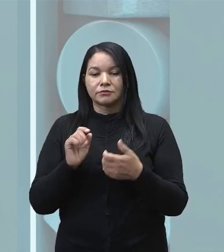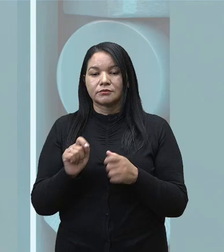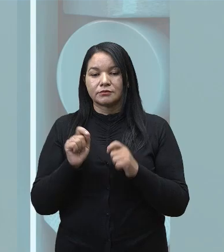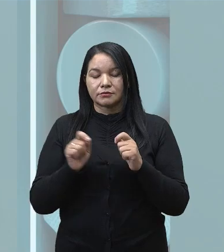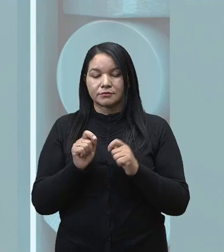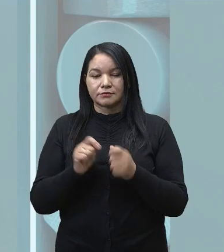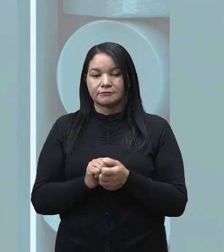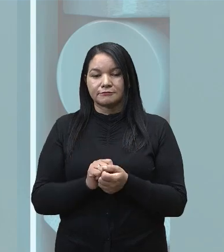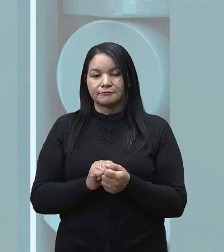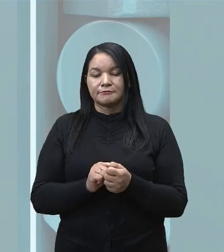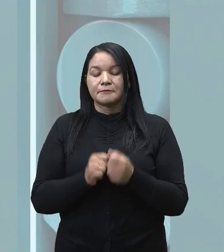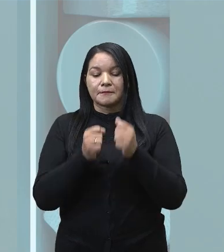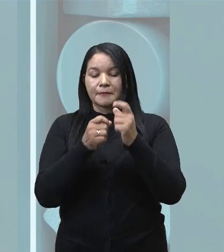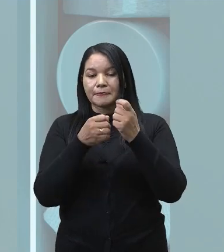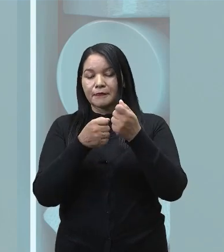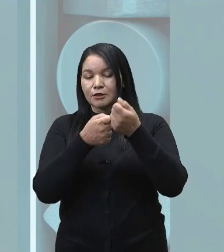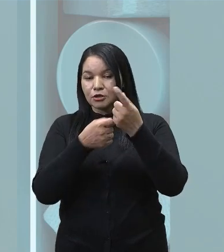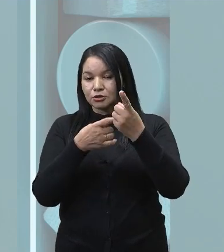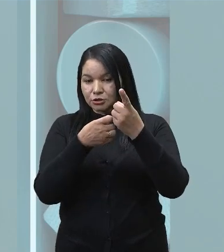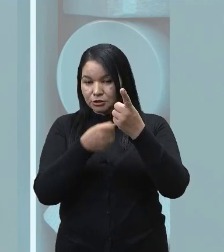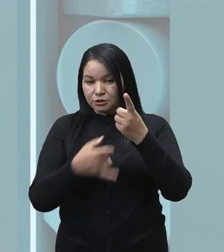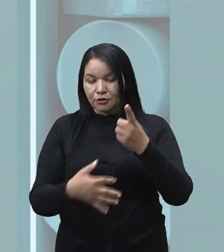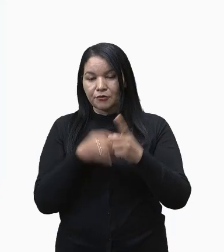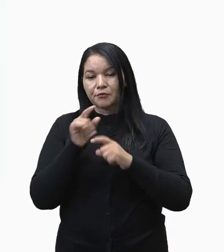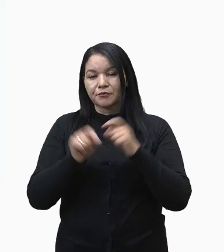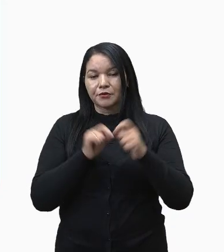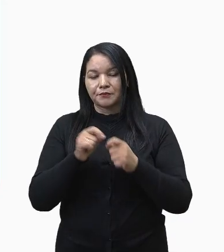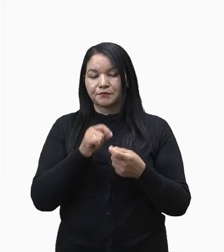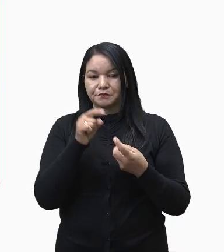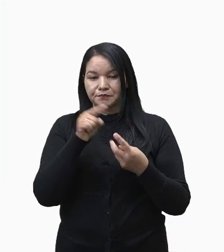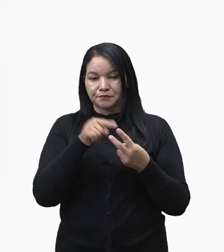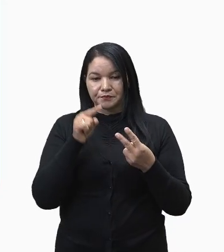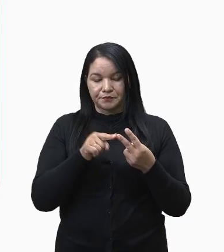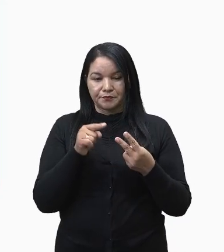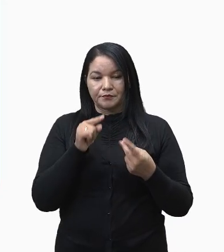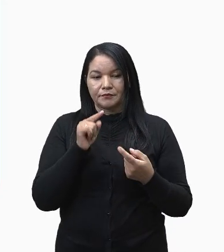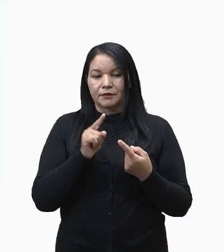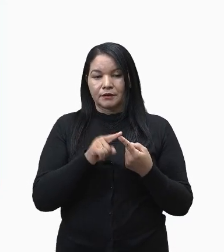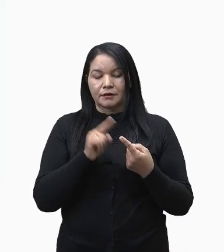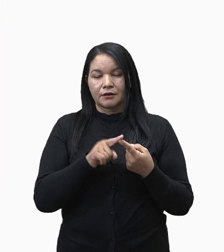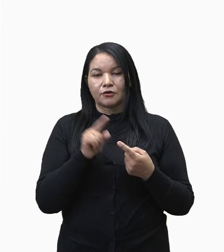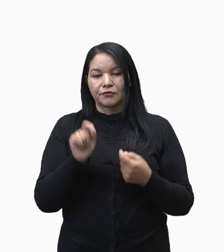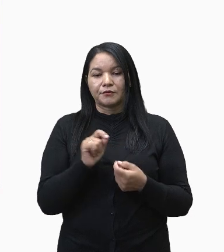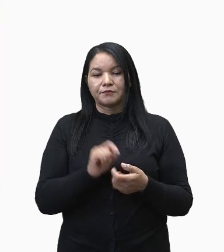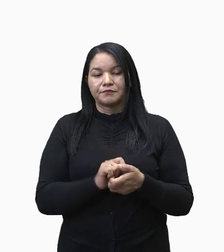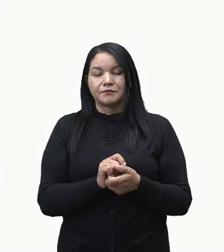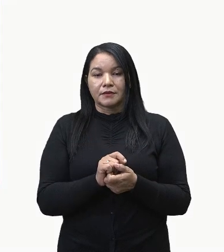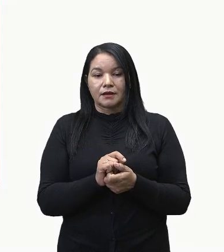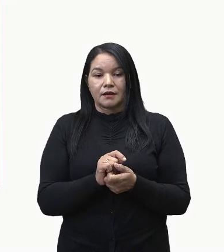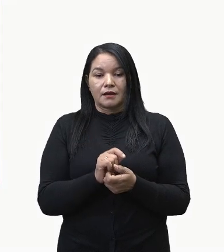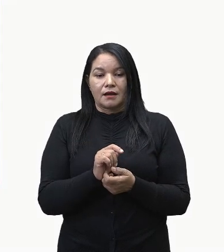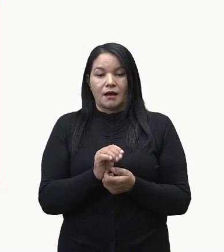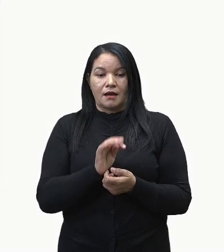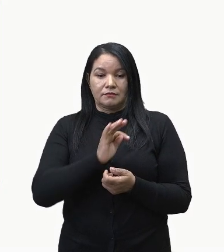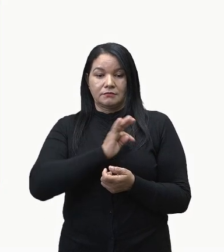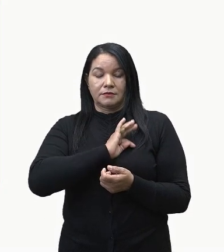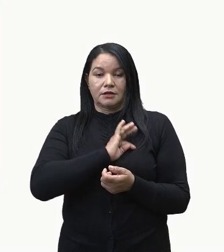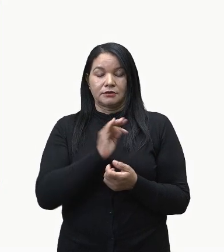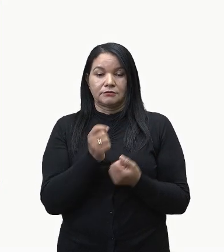de descrição. Vamos falar de 2 tipos, a descrição técnica e a